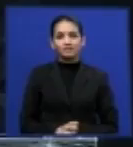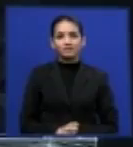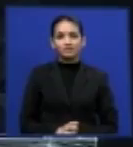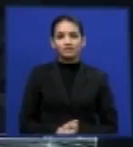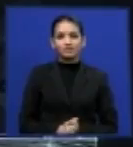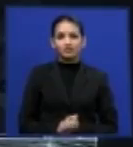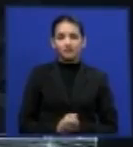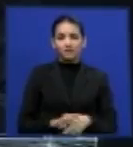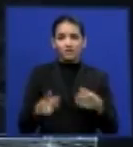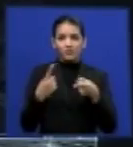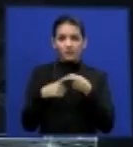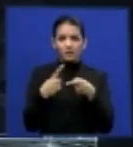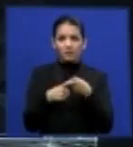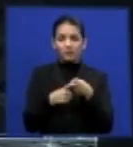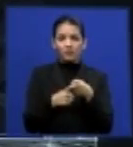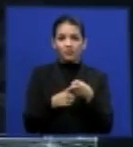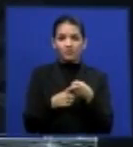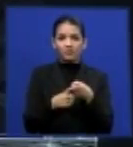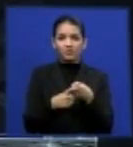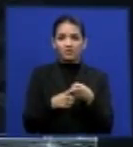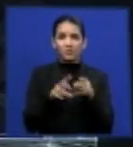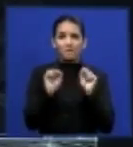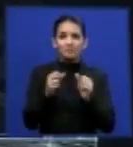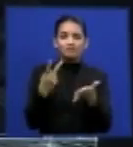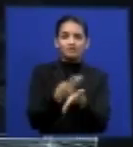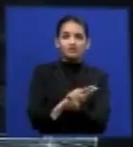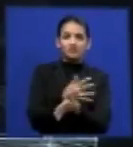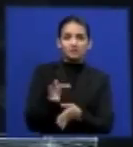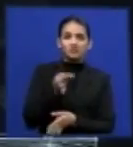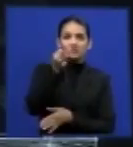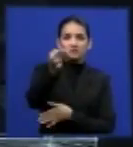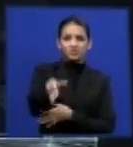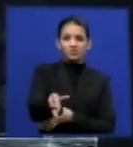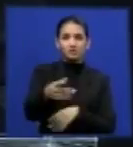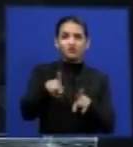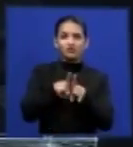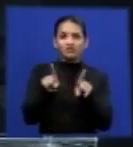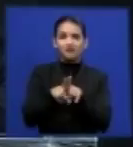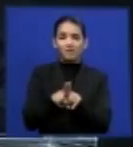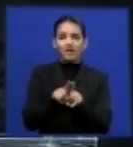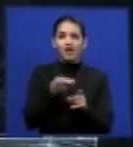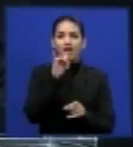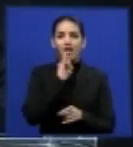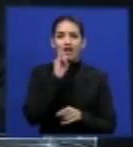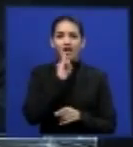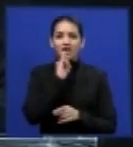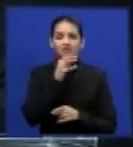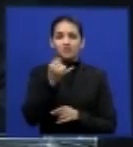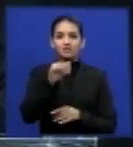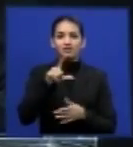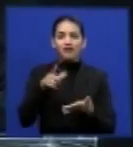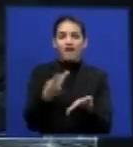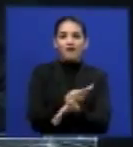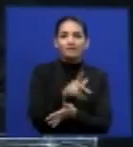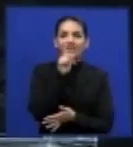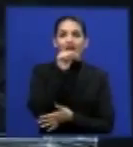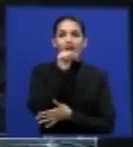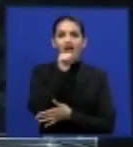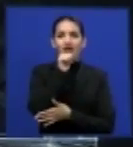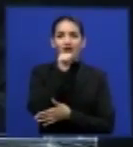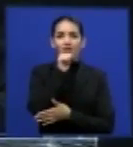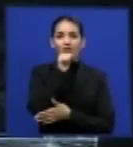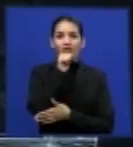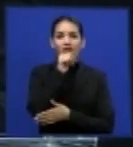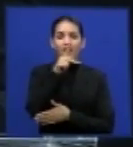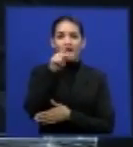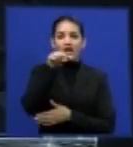o lixo, ele pode causar afloramento, ele flutua. O pneu dificulta,